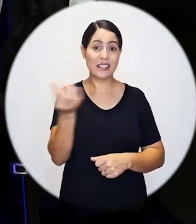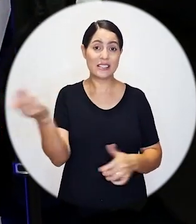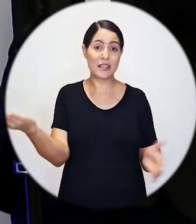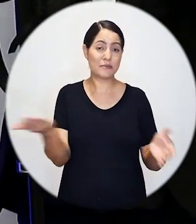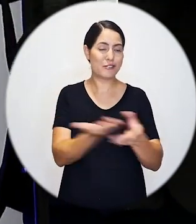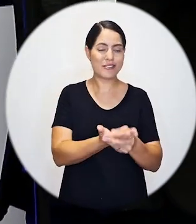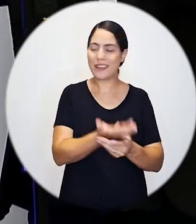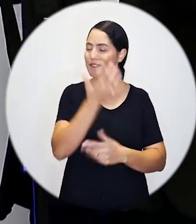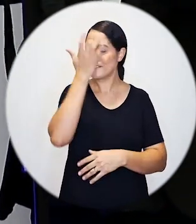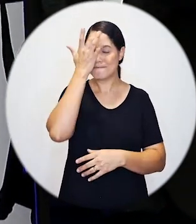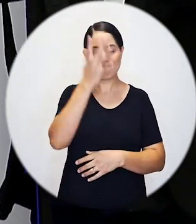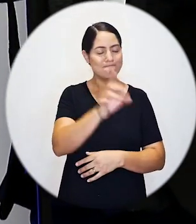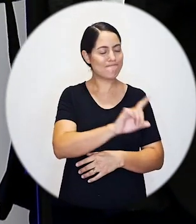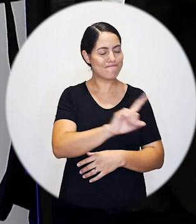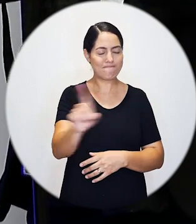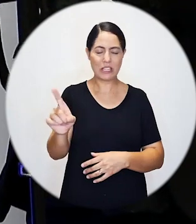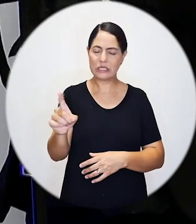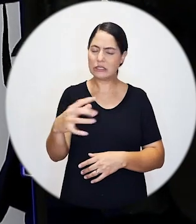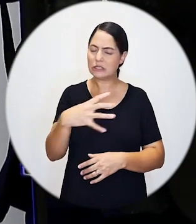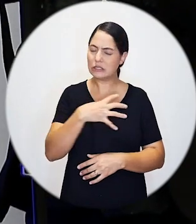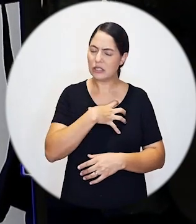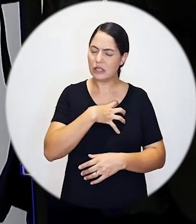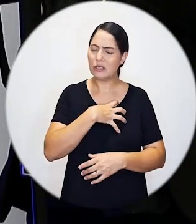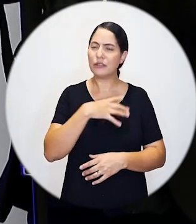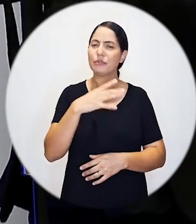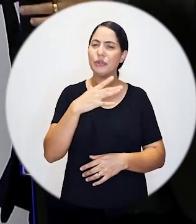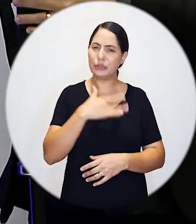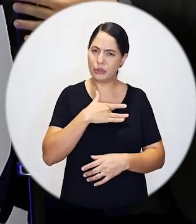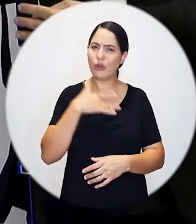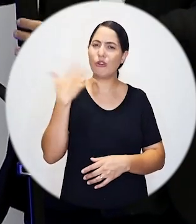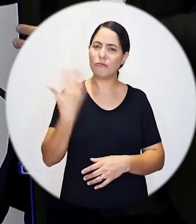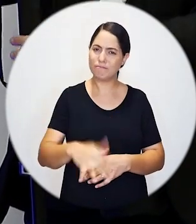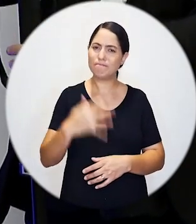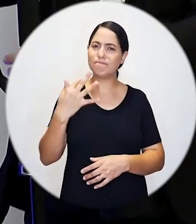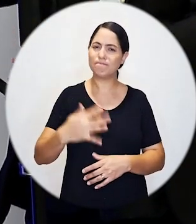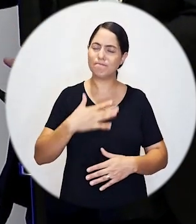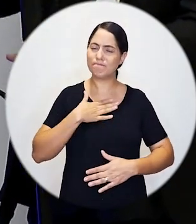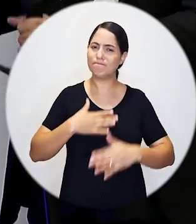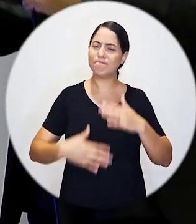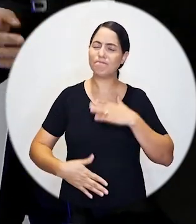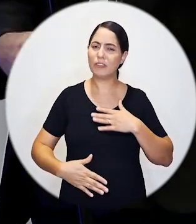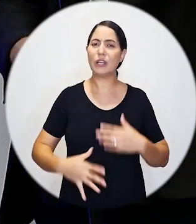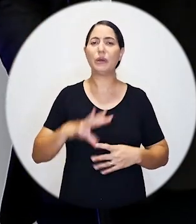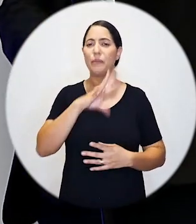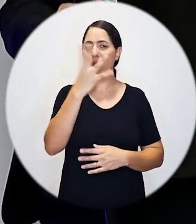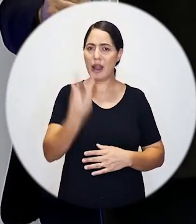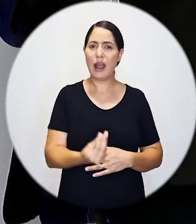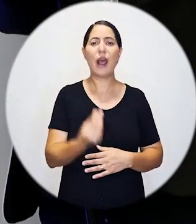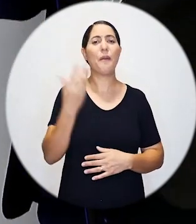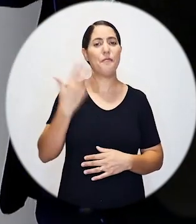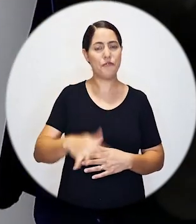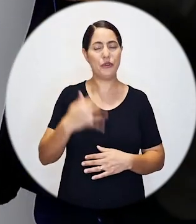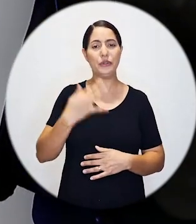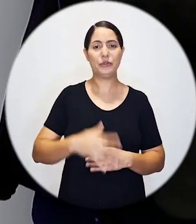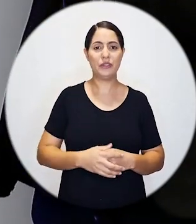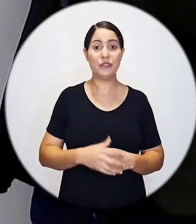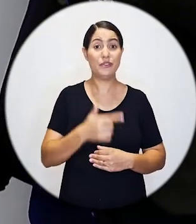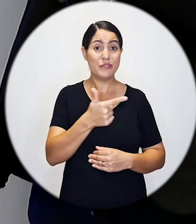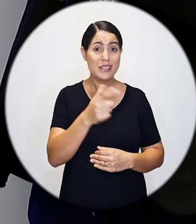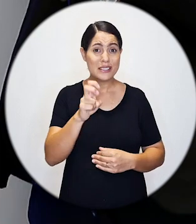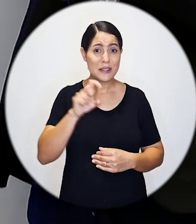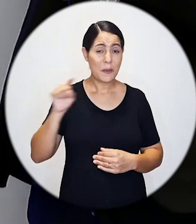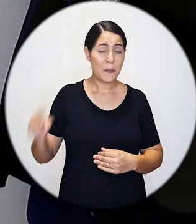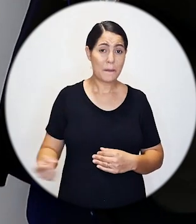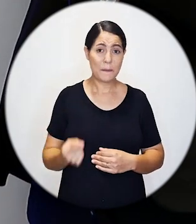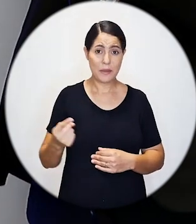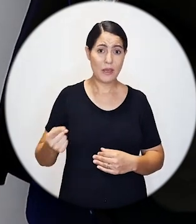25.636 processos. Não foi fácil, foi dolorido para o corpo, foi dolorido para o espírito. Dos